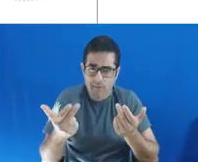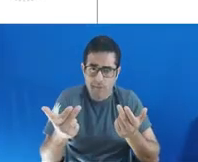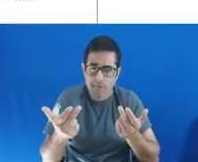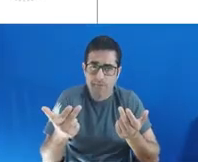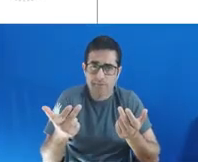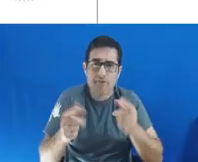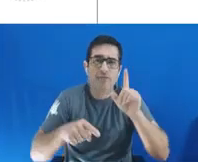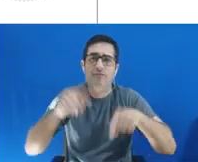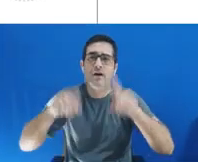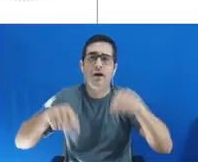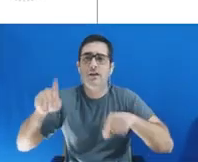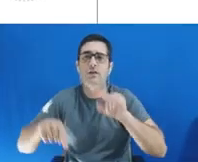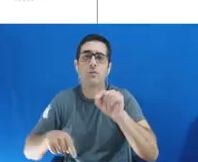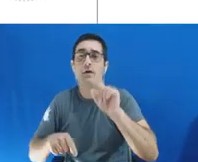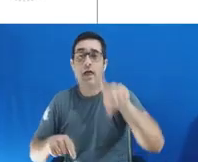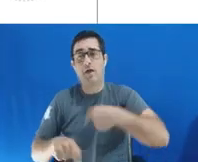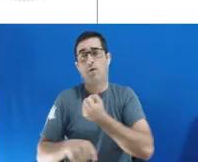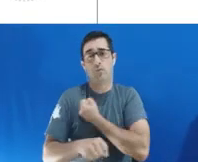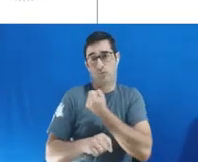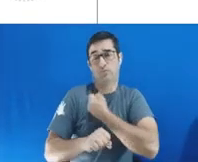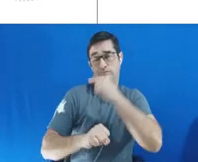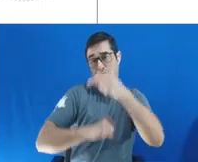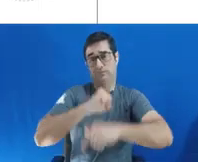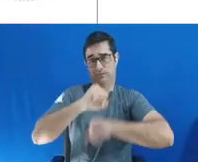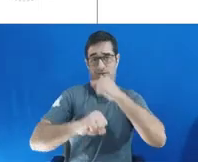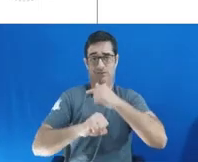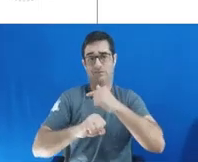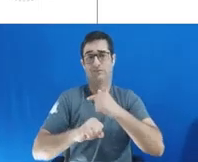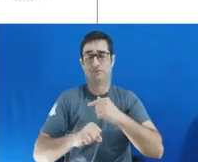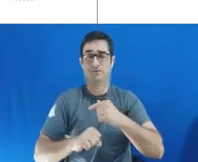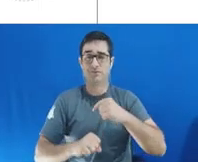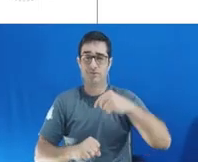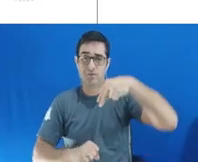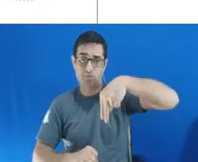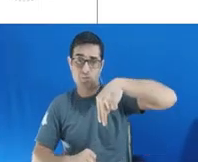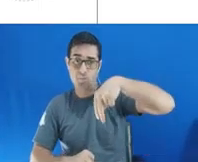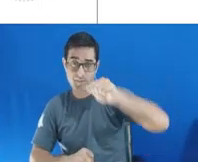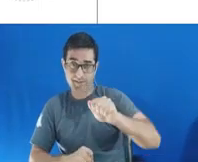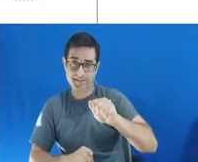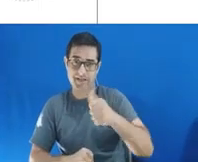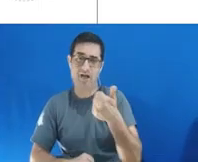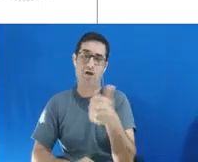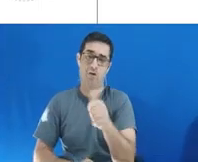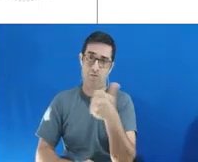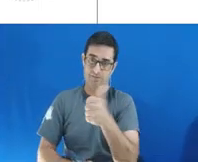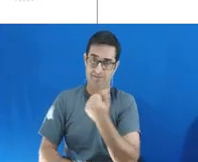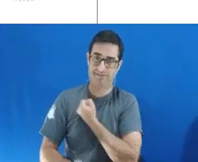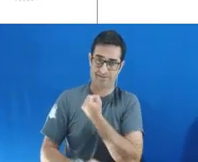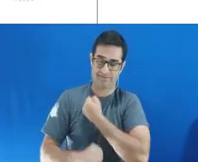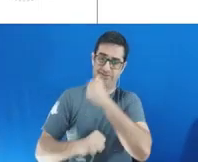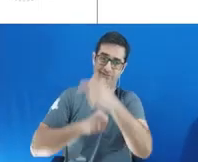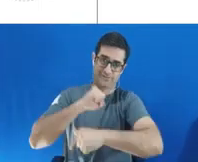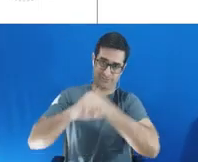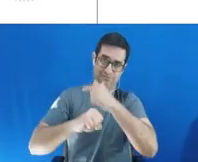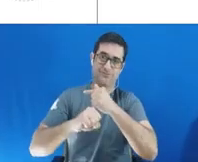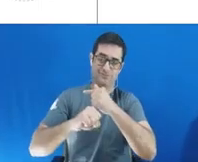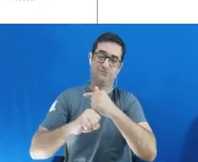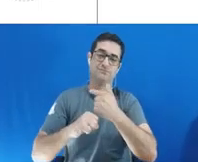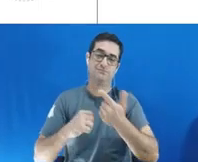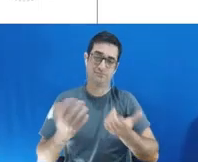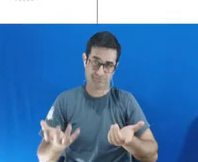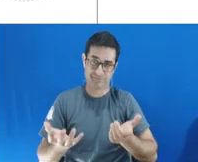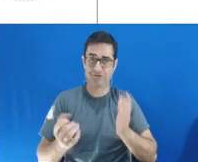está variando é o número atômico. Então, o sódio tem número atômico 11, tem uma